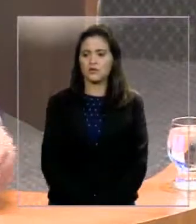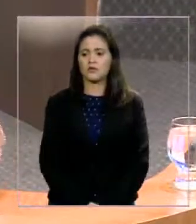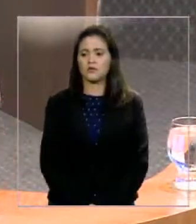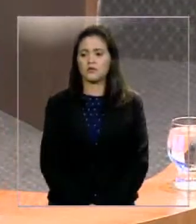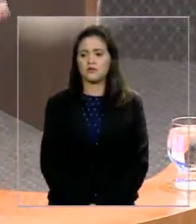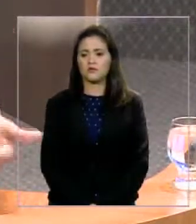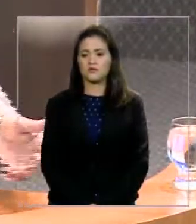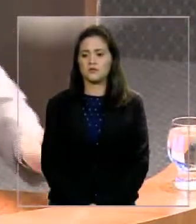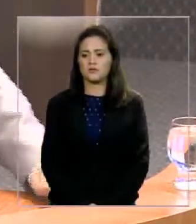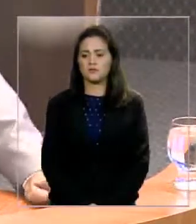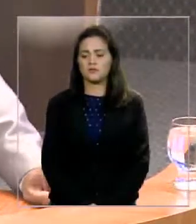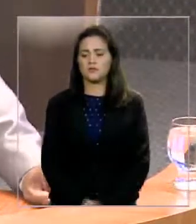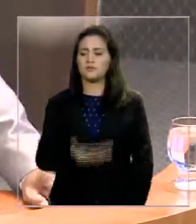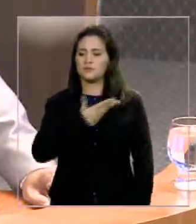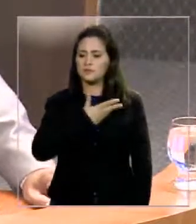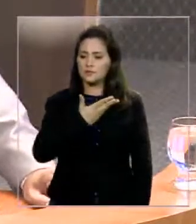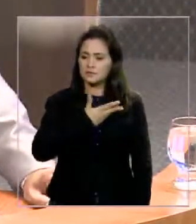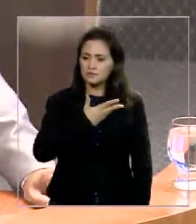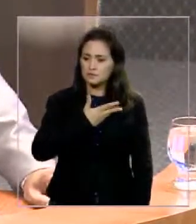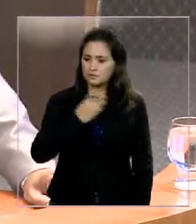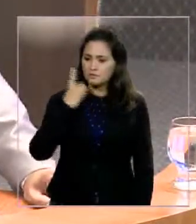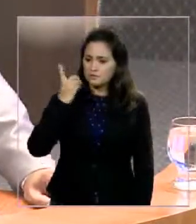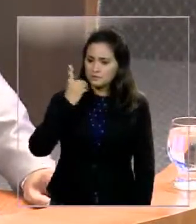desta casa, que é amigo do Parlamento Estadual,